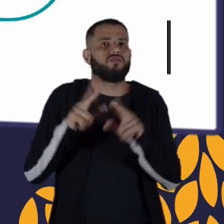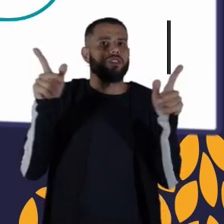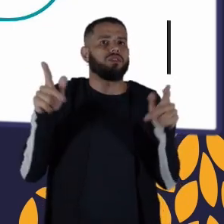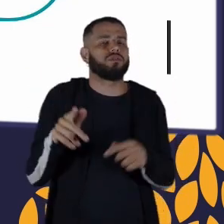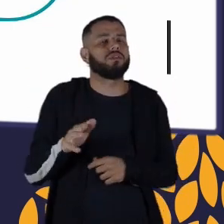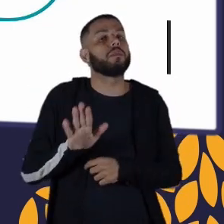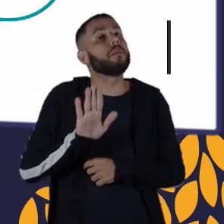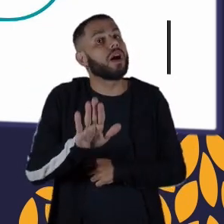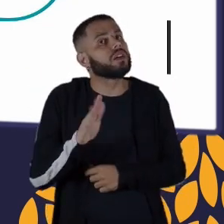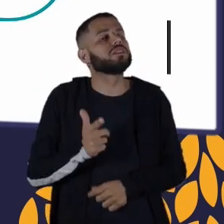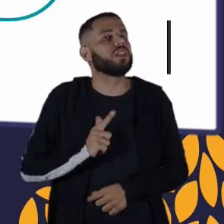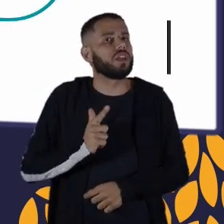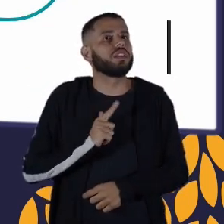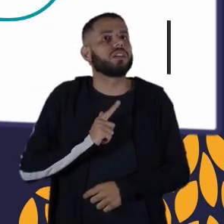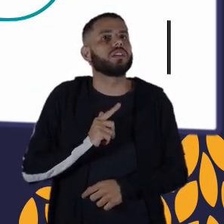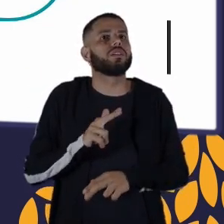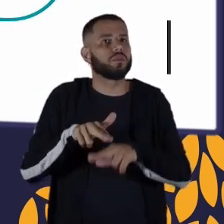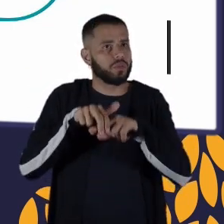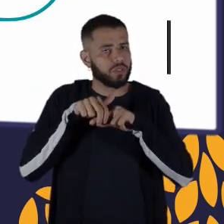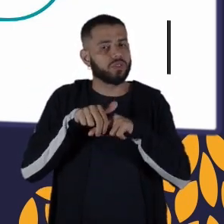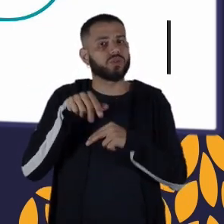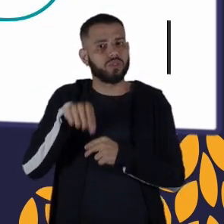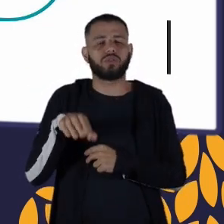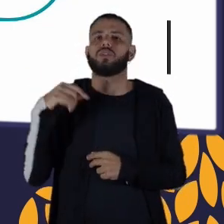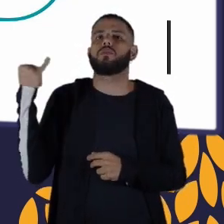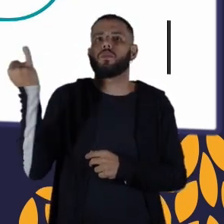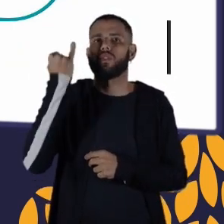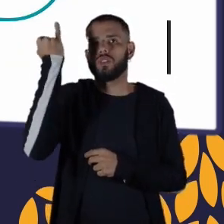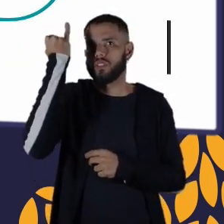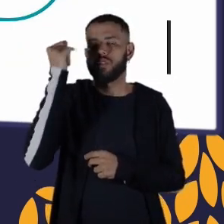existem. Por isso o ensaio clínico é tão importante, porque